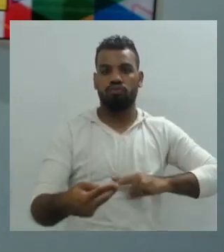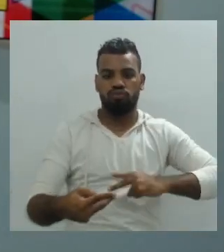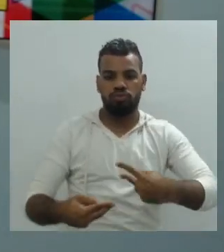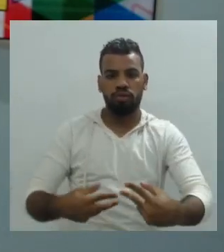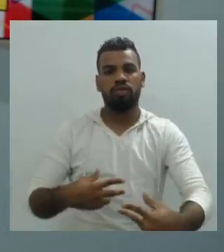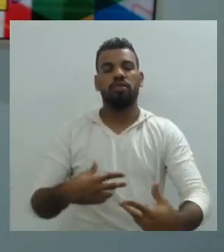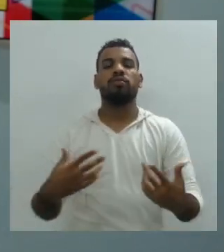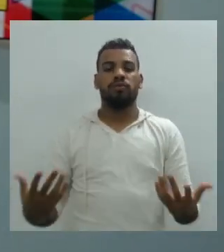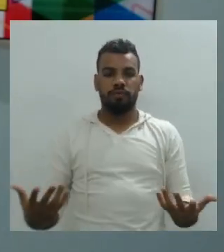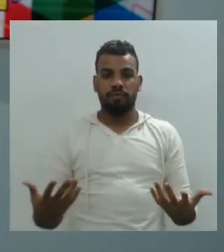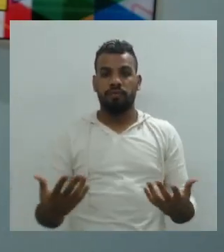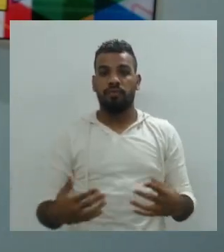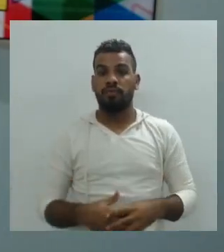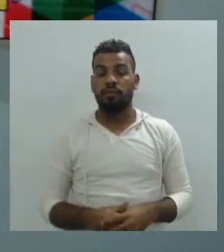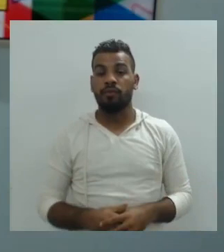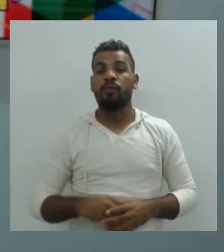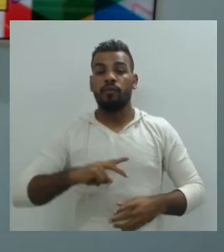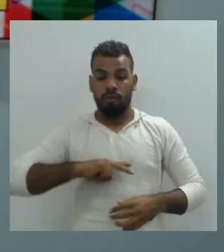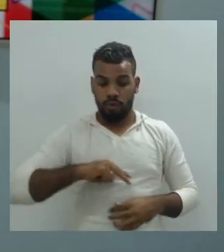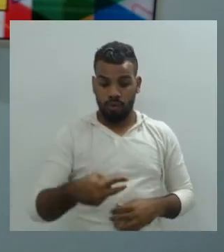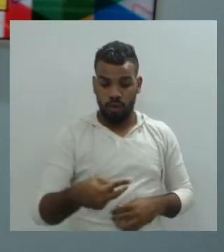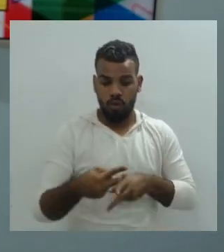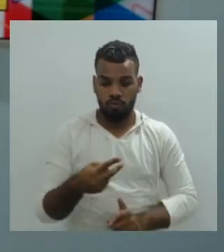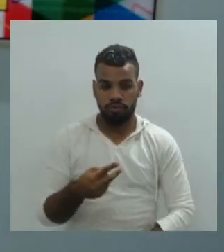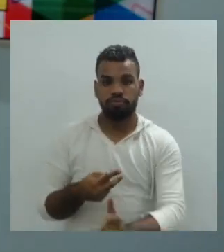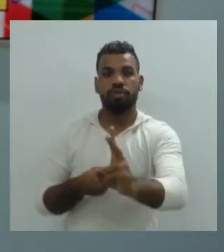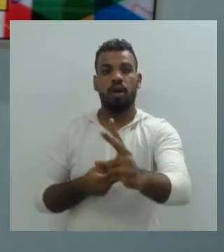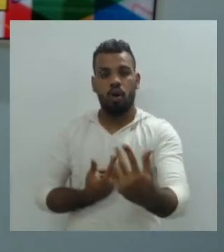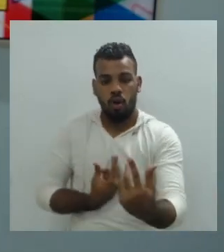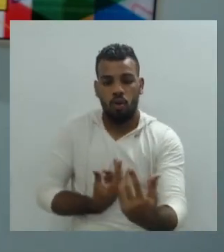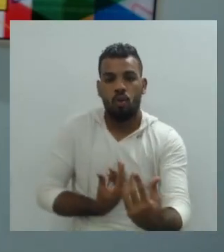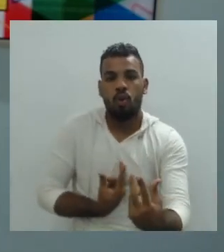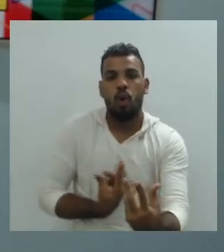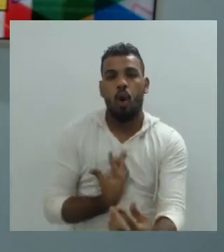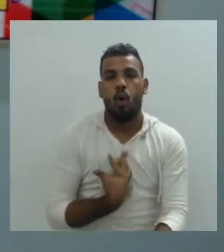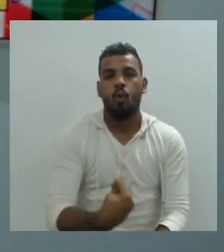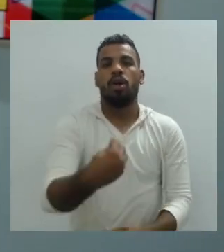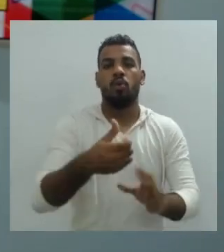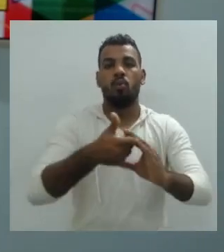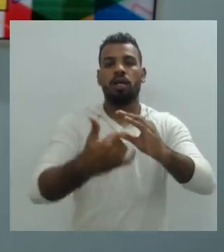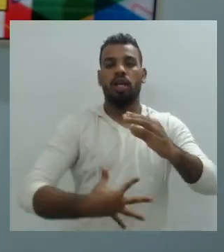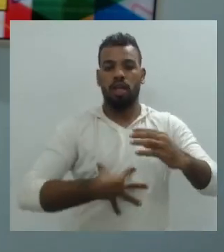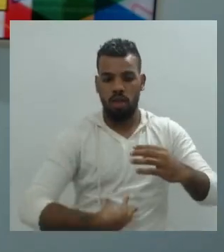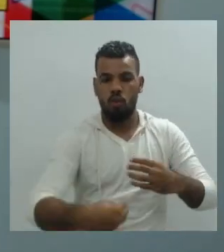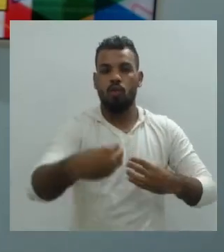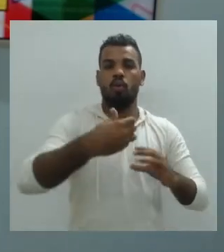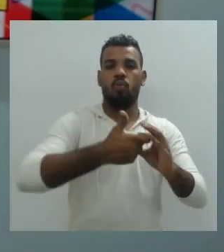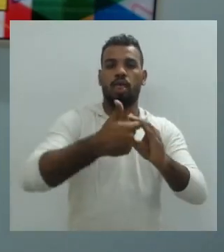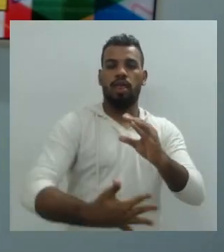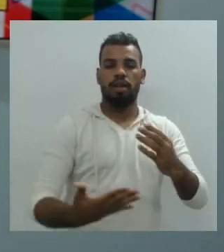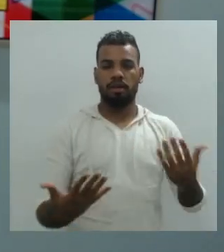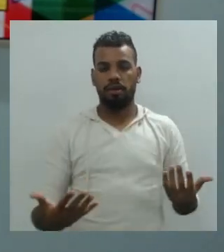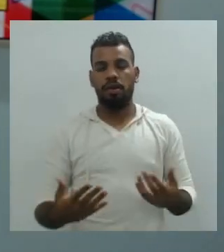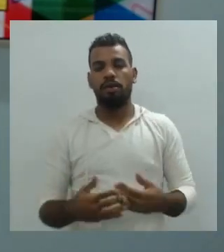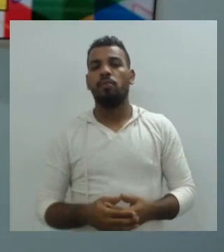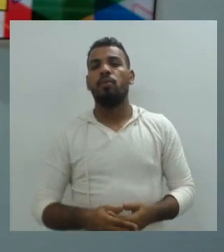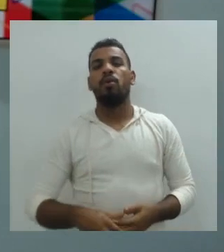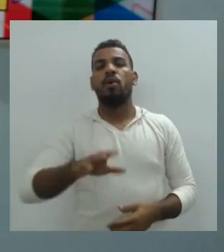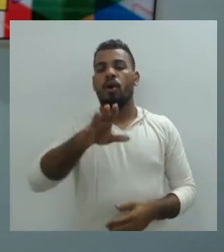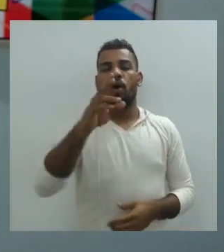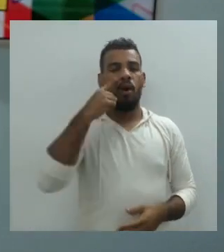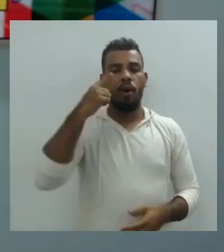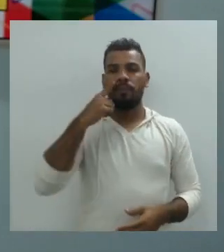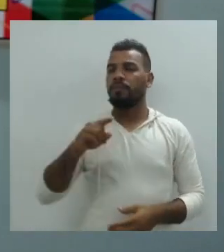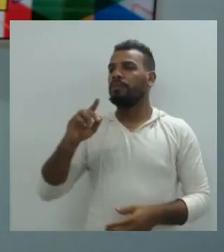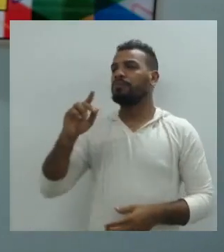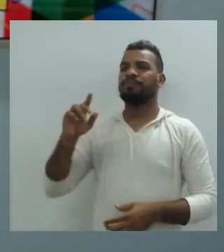descendentes, os quais herdarão as mesmas características. Esquece esse papo de que Darwin